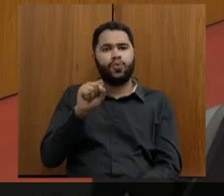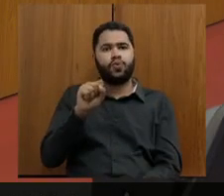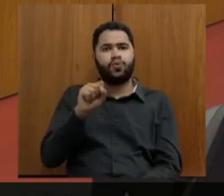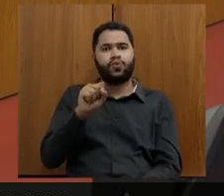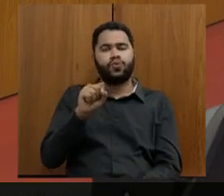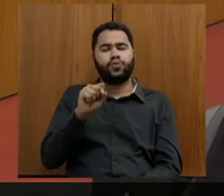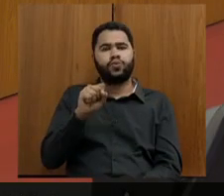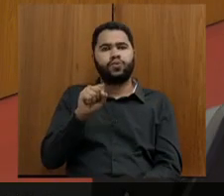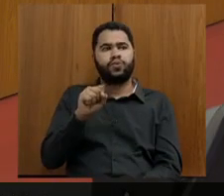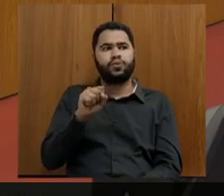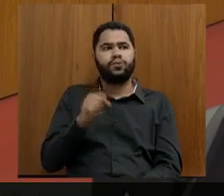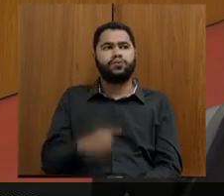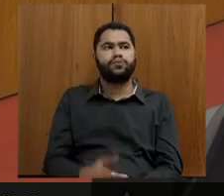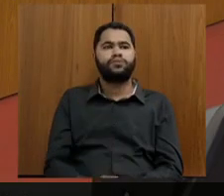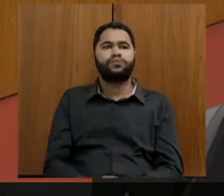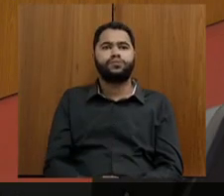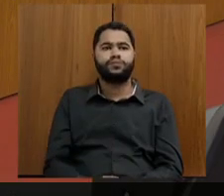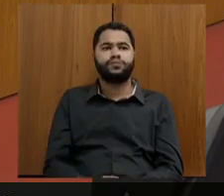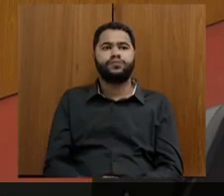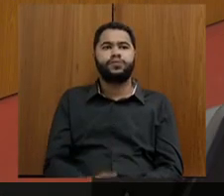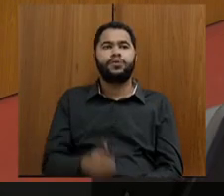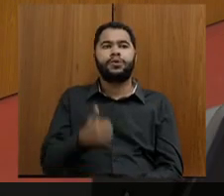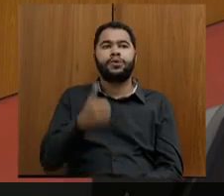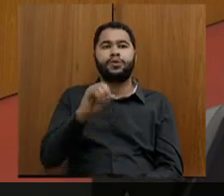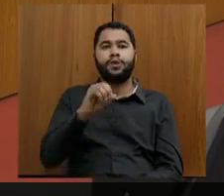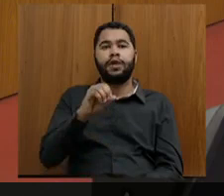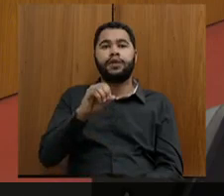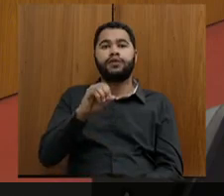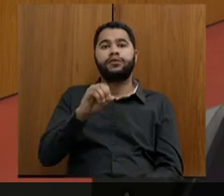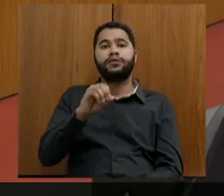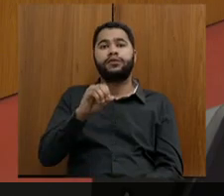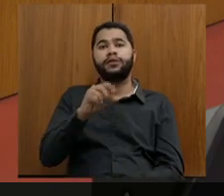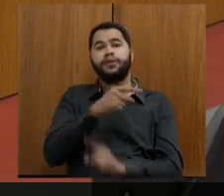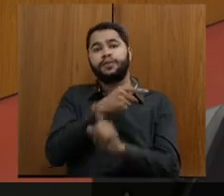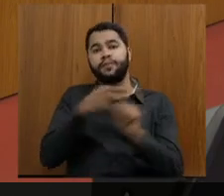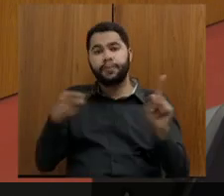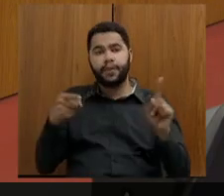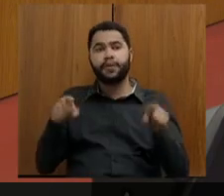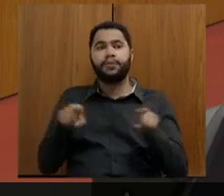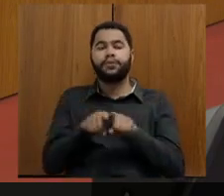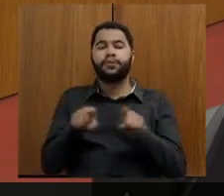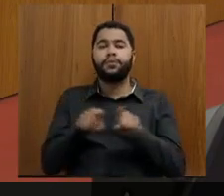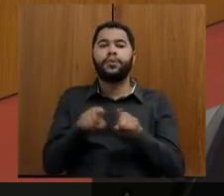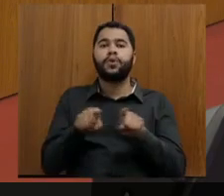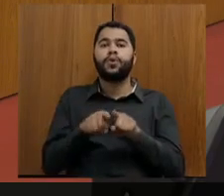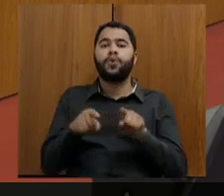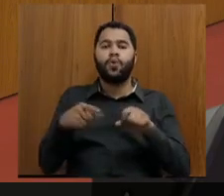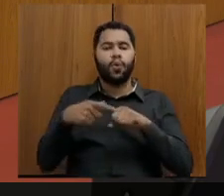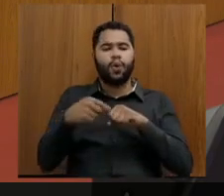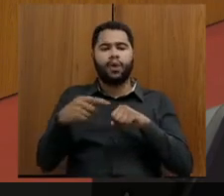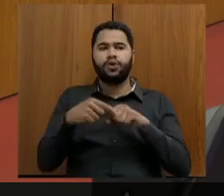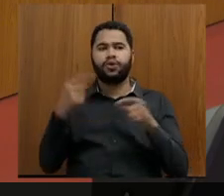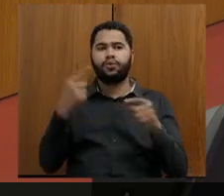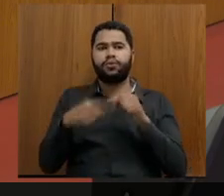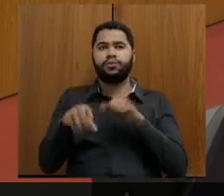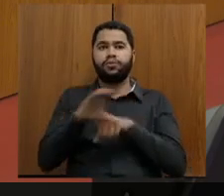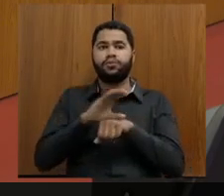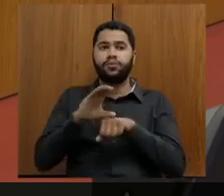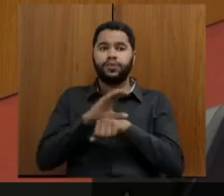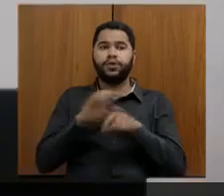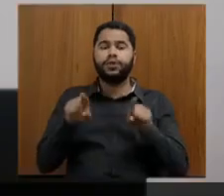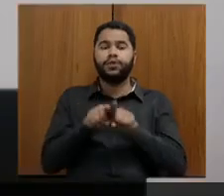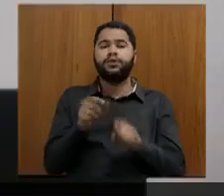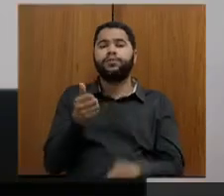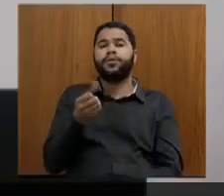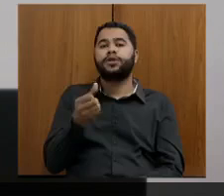1036/90 vigente 10:30 das pensionistas cobrar de forma legal porque eu o artigo foi jogado emocional e